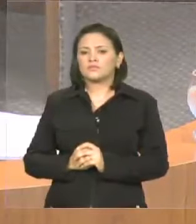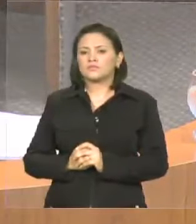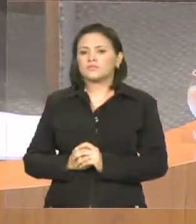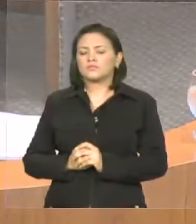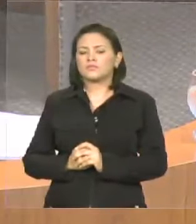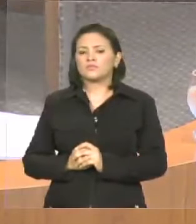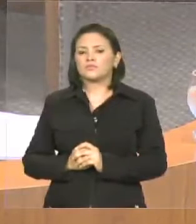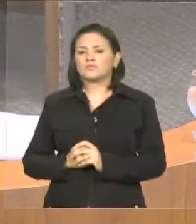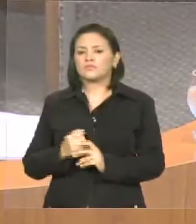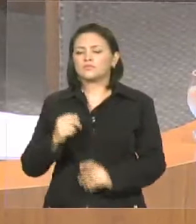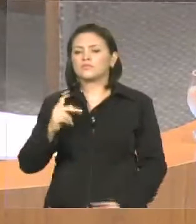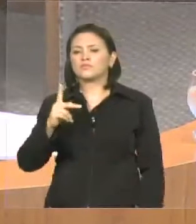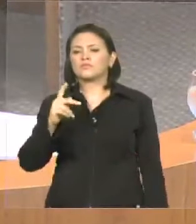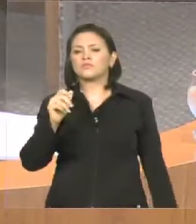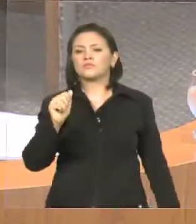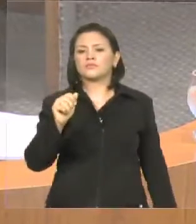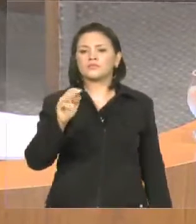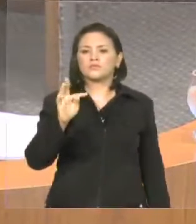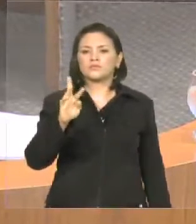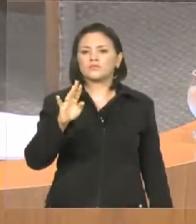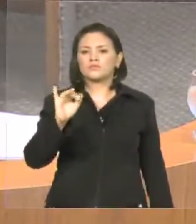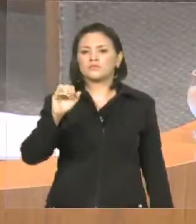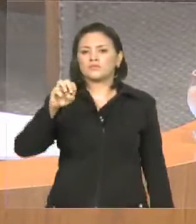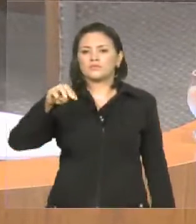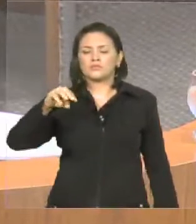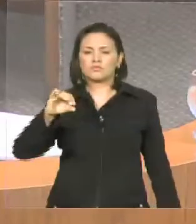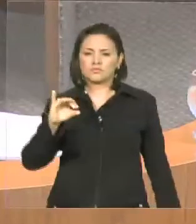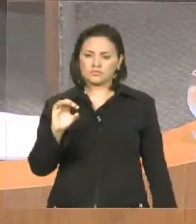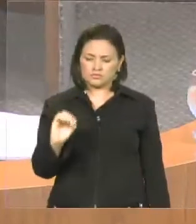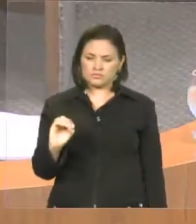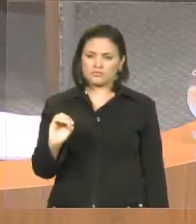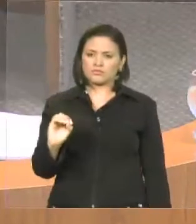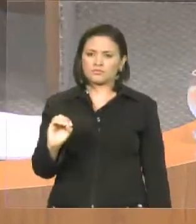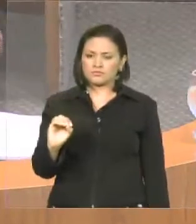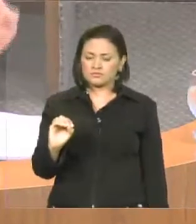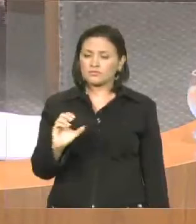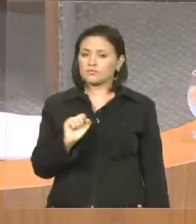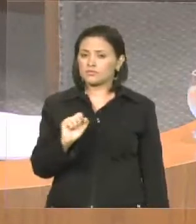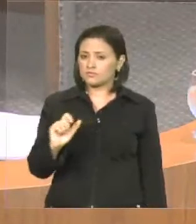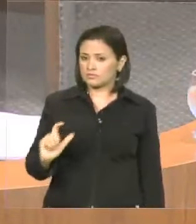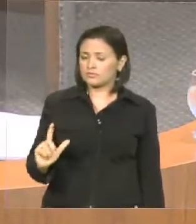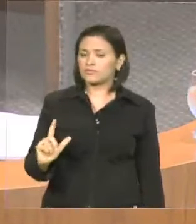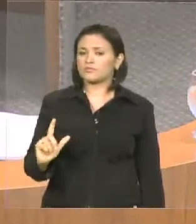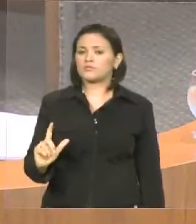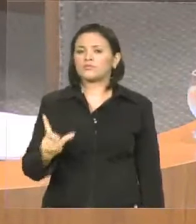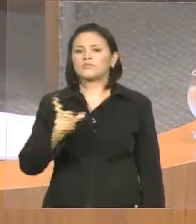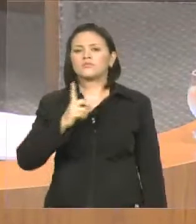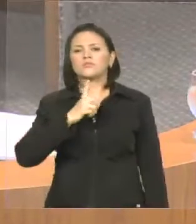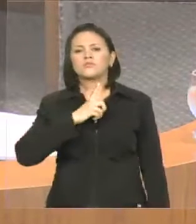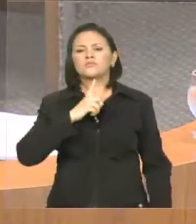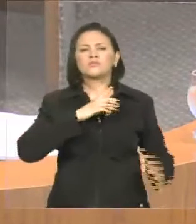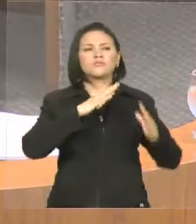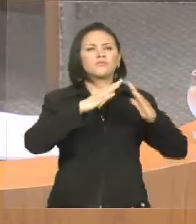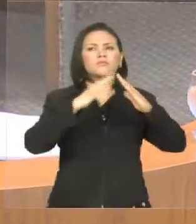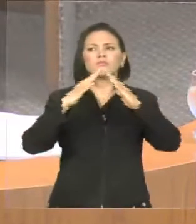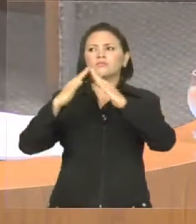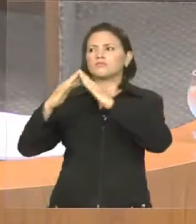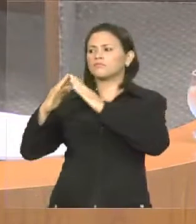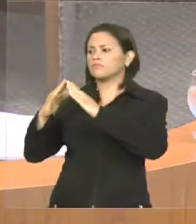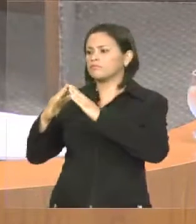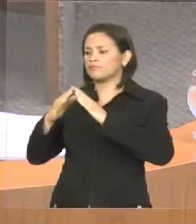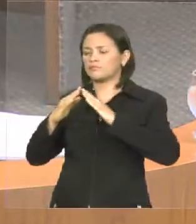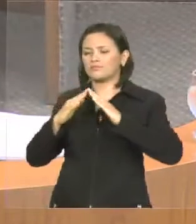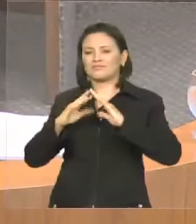e a satisfação de ter uma cidade como patrimônio da humanidade, de ter uma arquitetura diferenciada, como São Luís